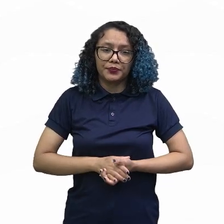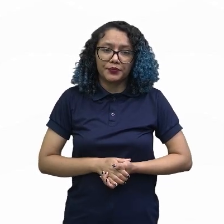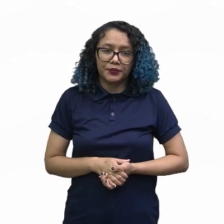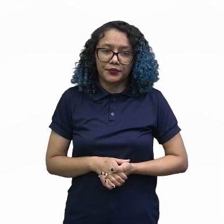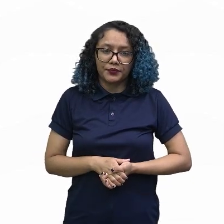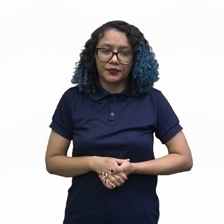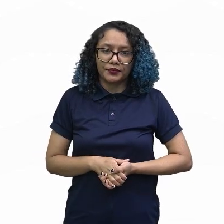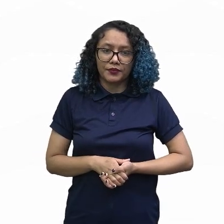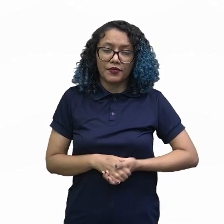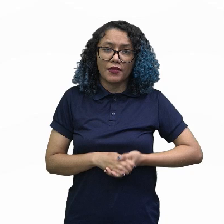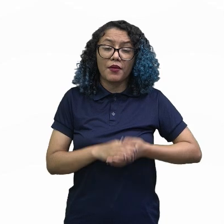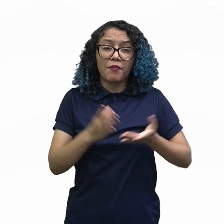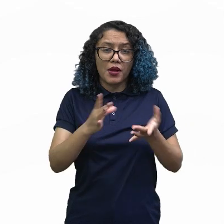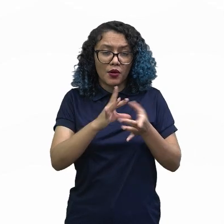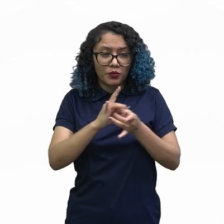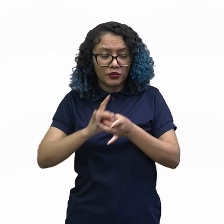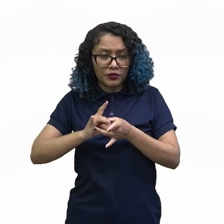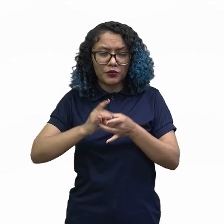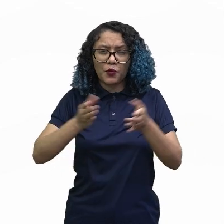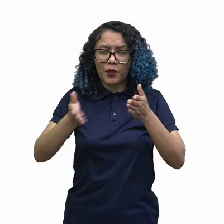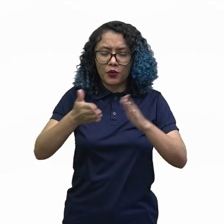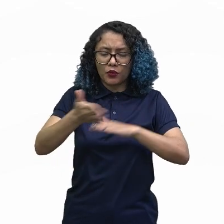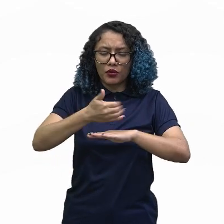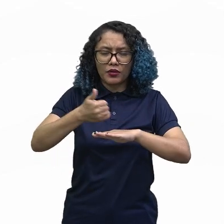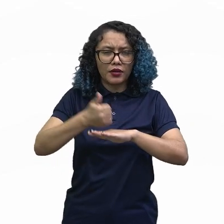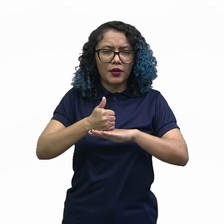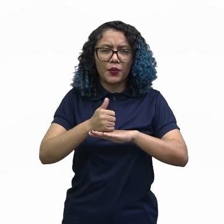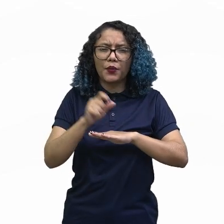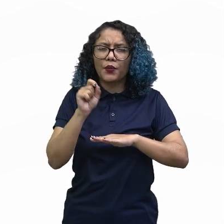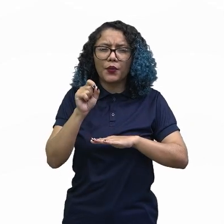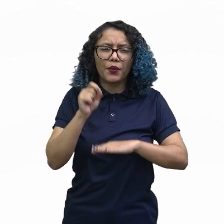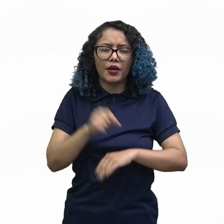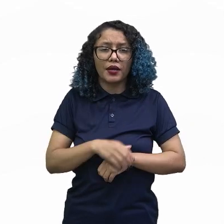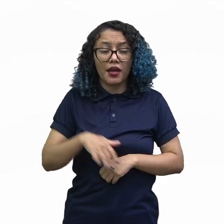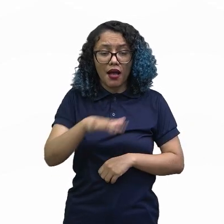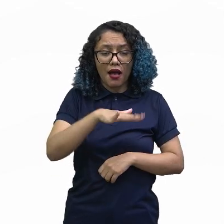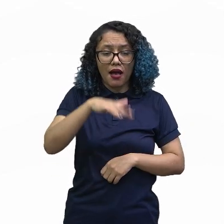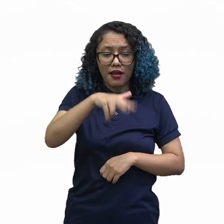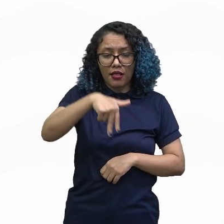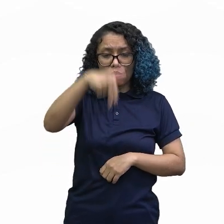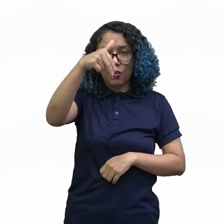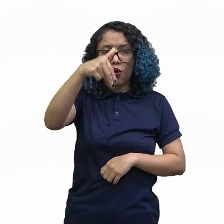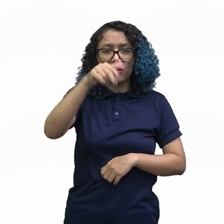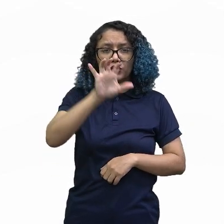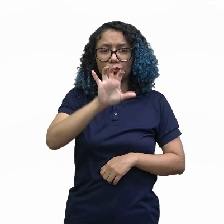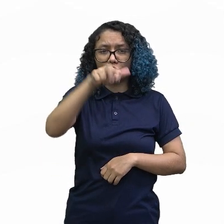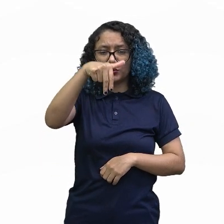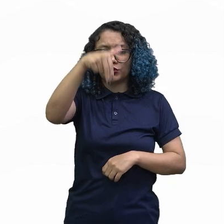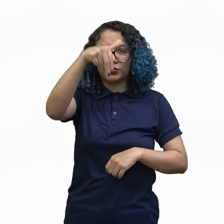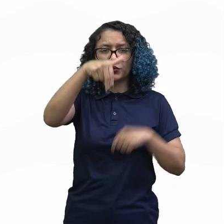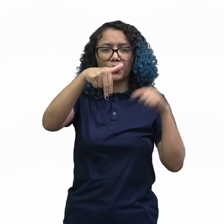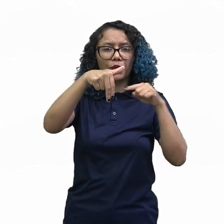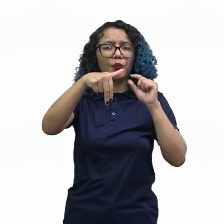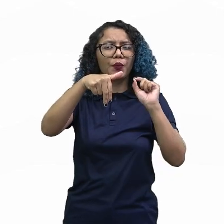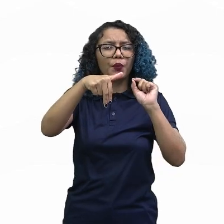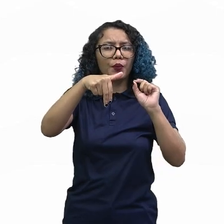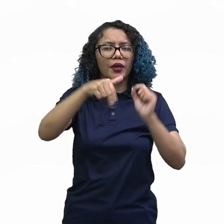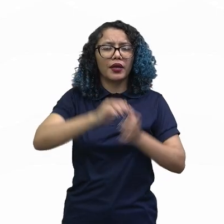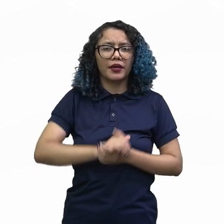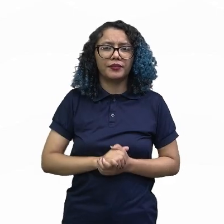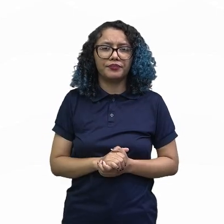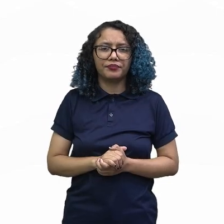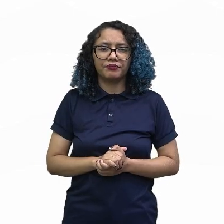precisa lembrar que durante o período colonial, a região norte, ela ficou em